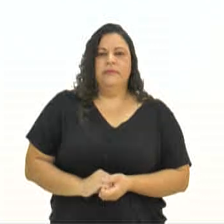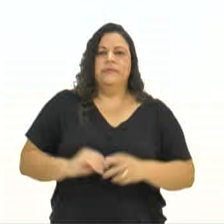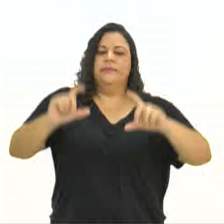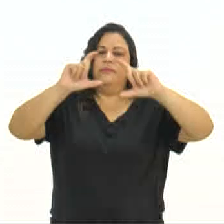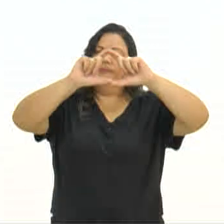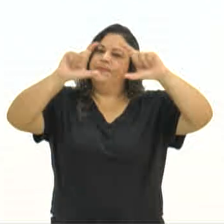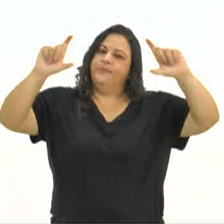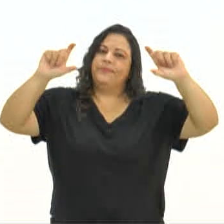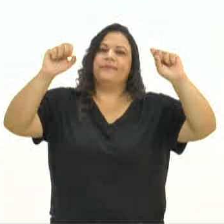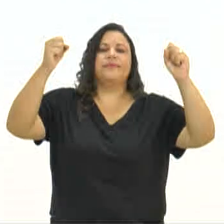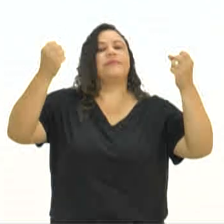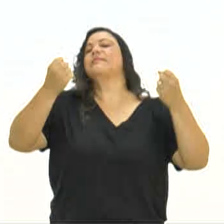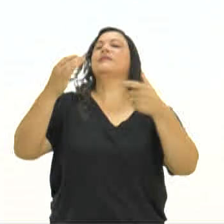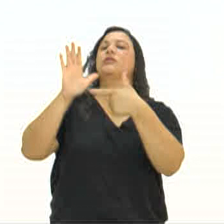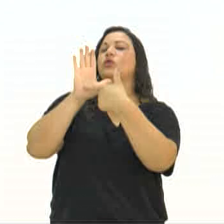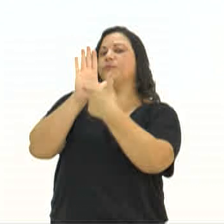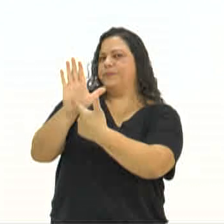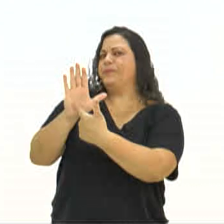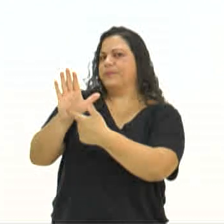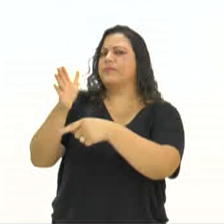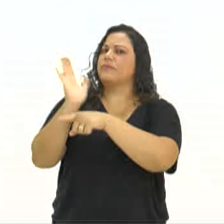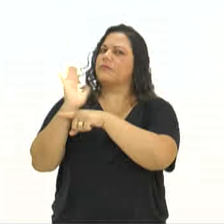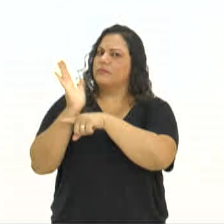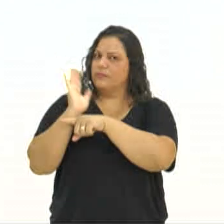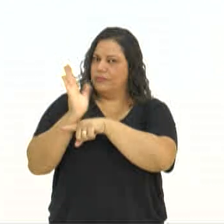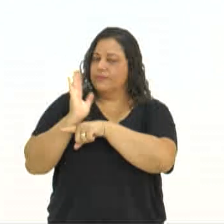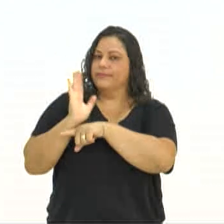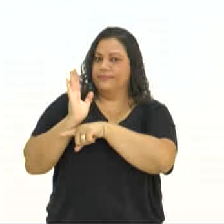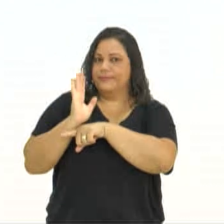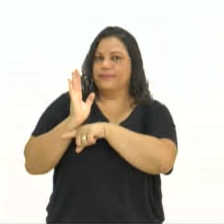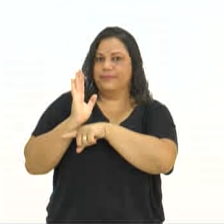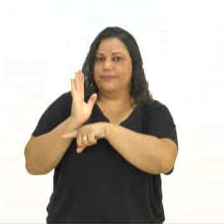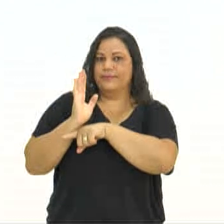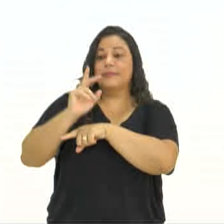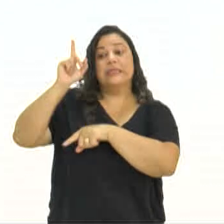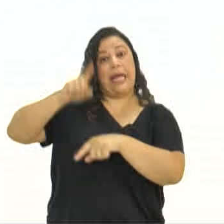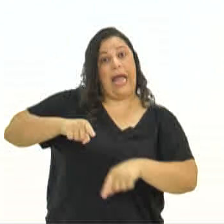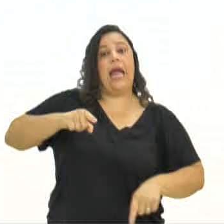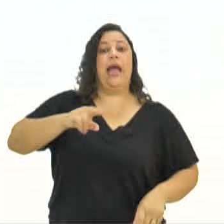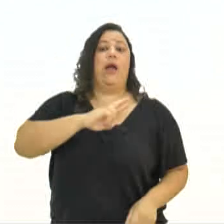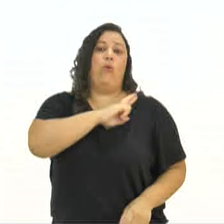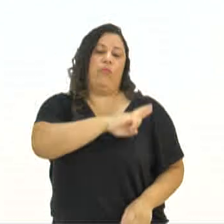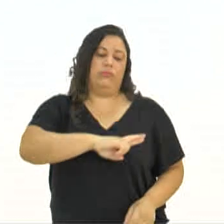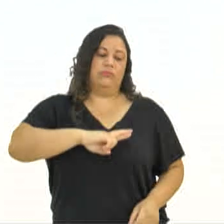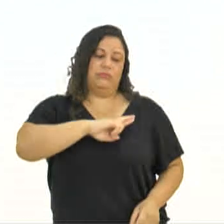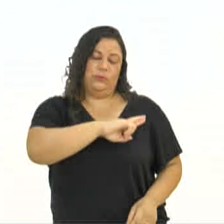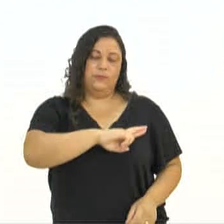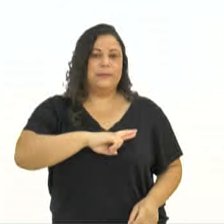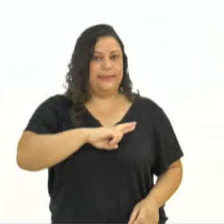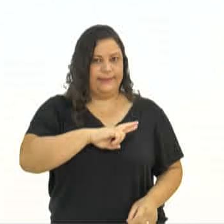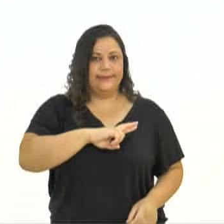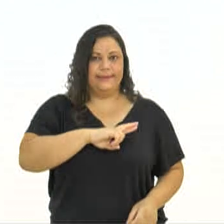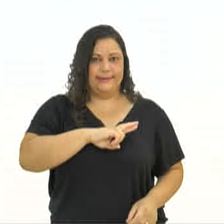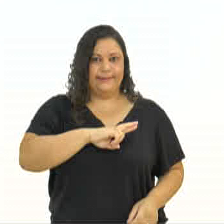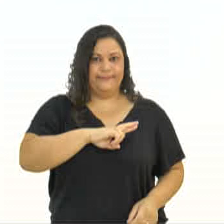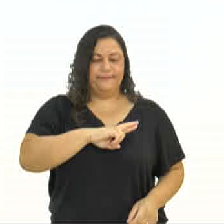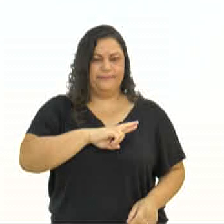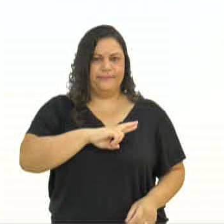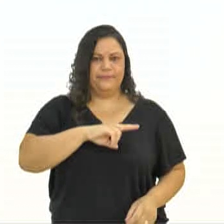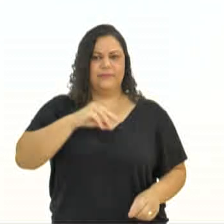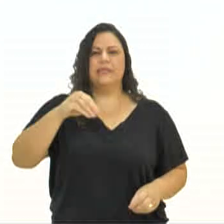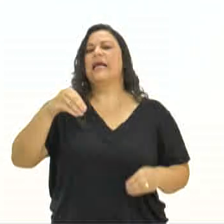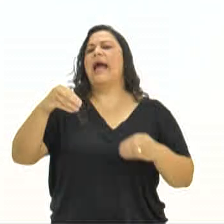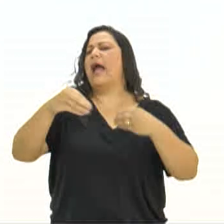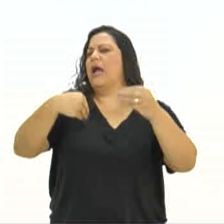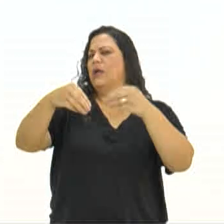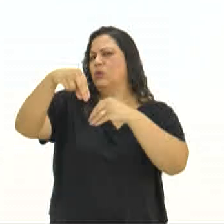trechinho, ele mostra que o filme ele é baseado num romance. Lembrem que essa palavrinha novela em